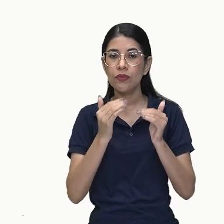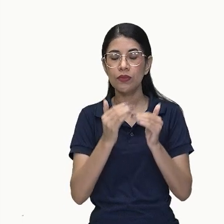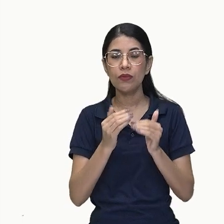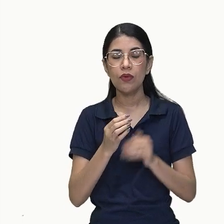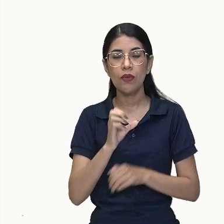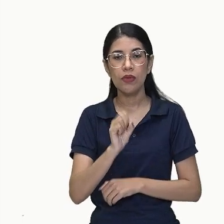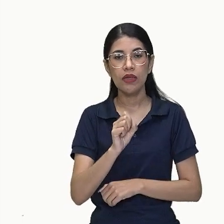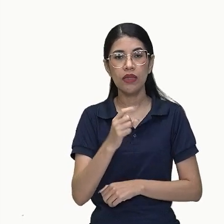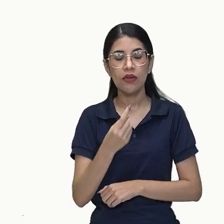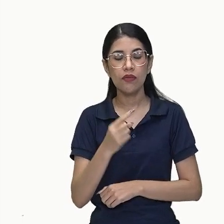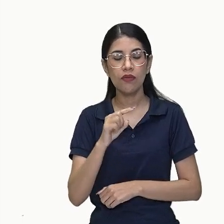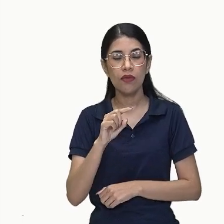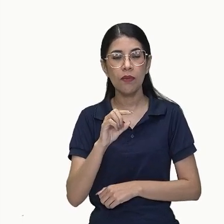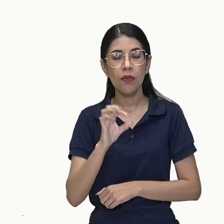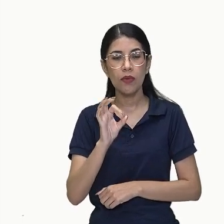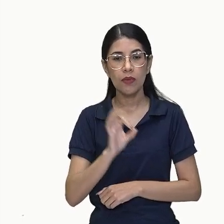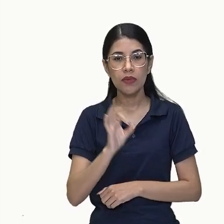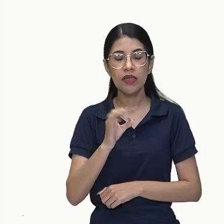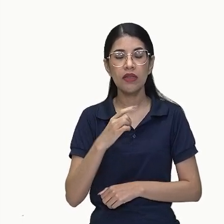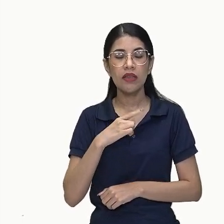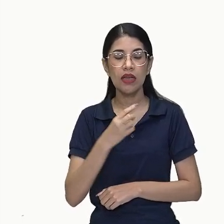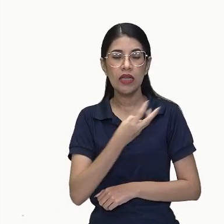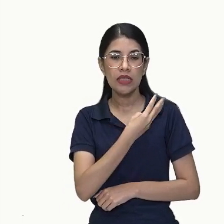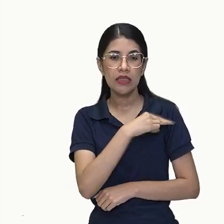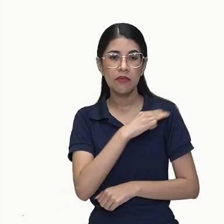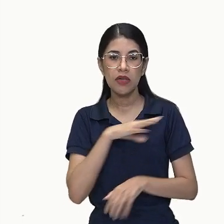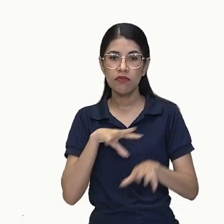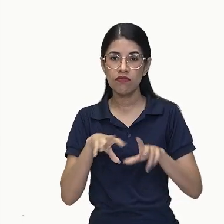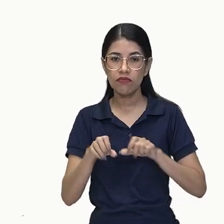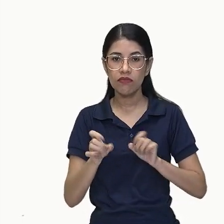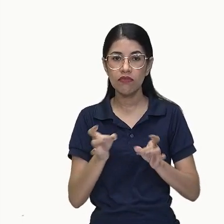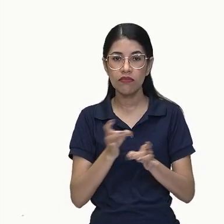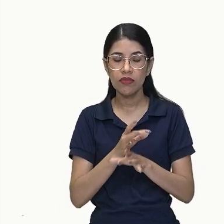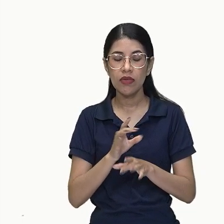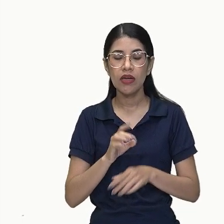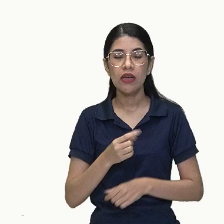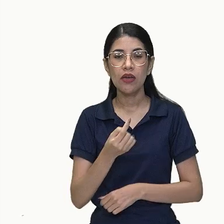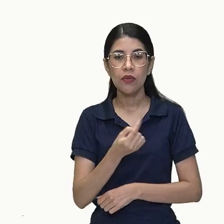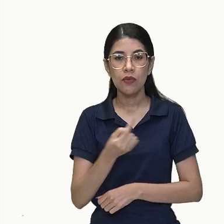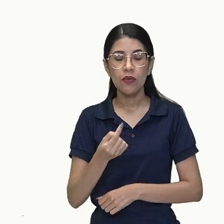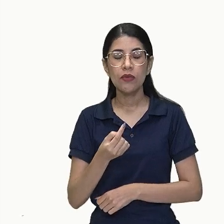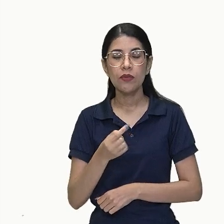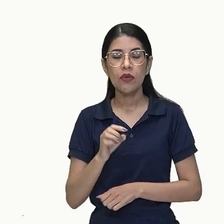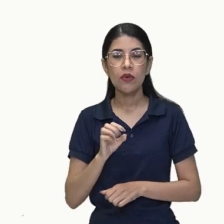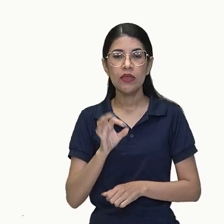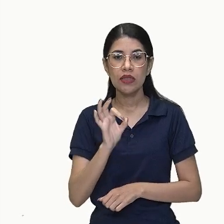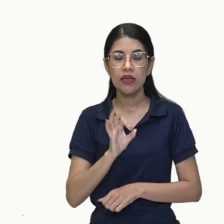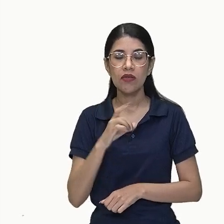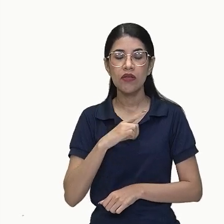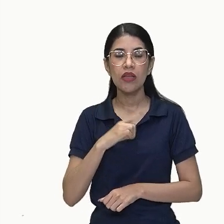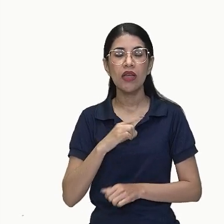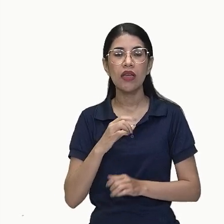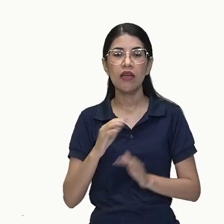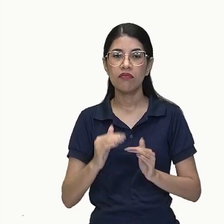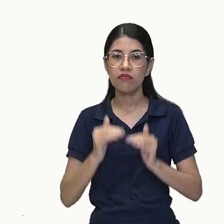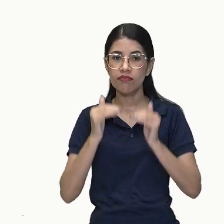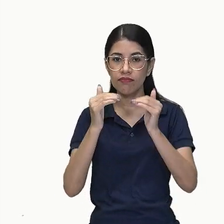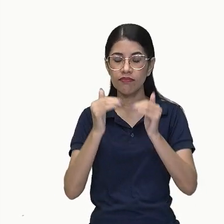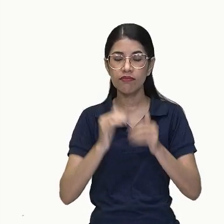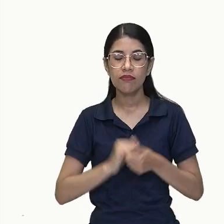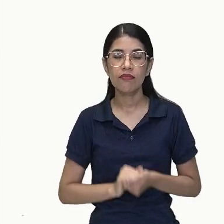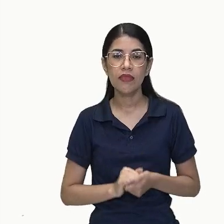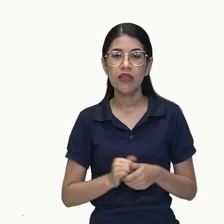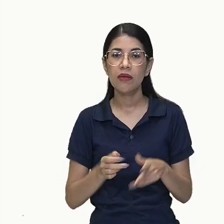81,6% concluíram ao menos o ensino médio e 11,4% tem ensino superior. Então, como a